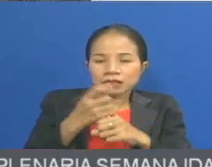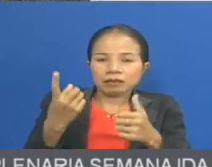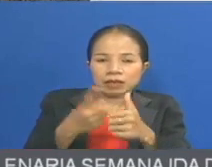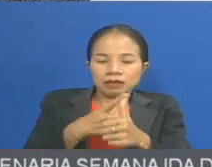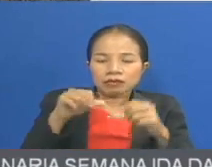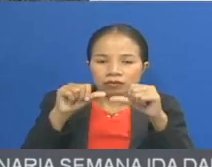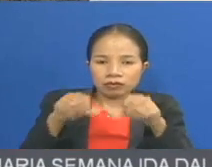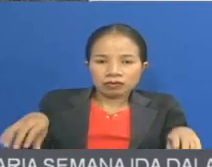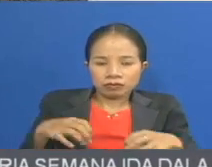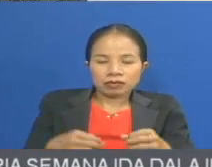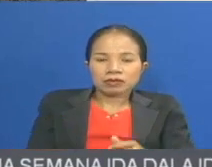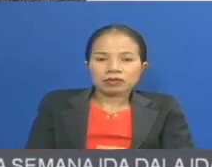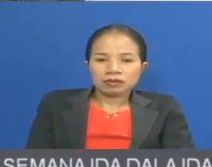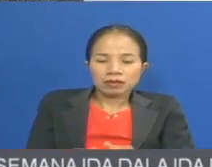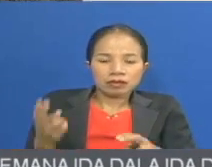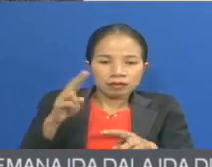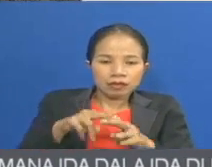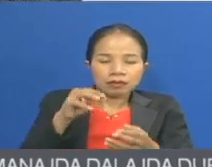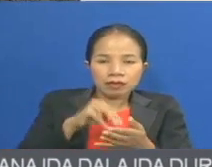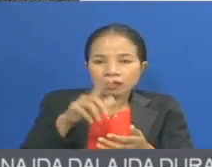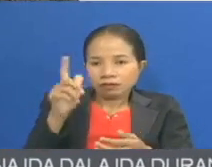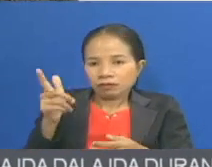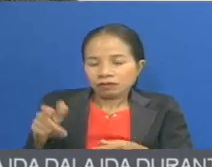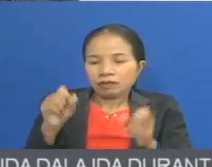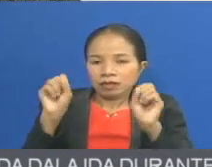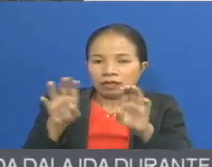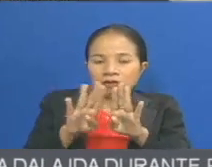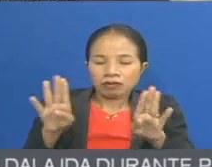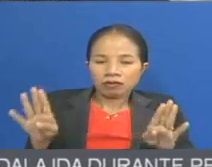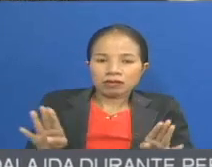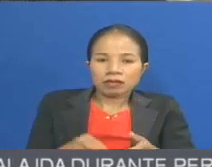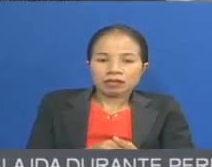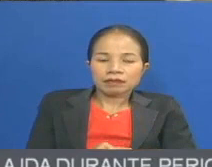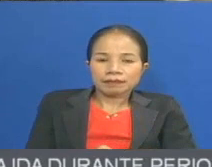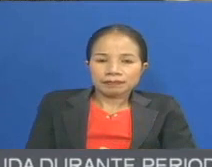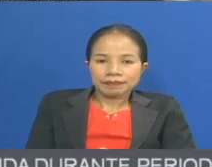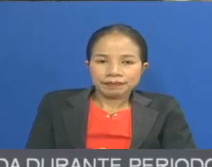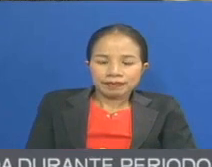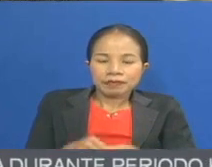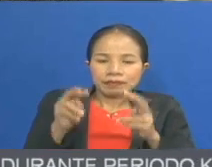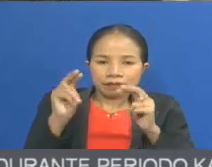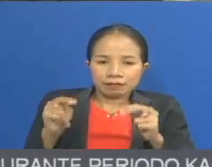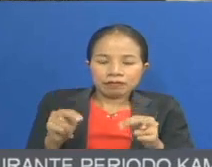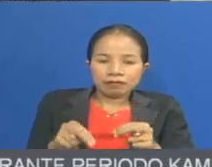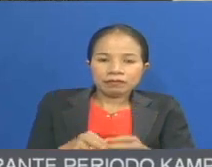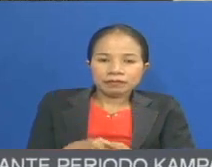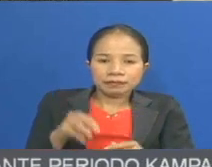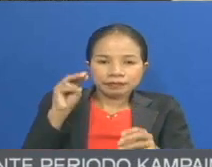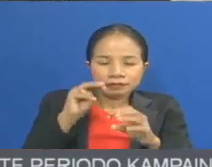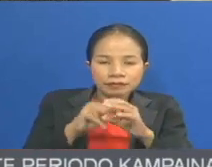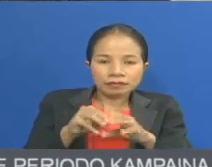continua esforço, pode ser investimento para milhão rua nulo, lo que rota bionera ba necessidade e a mercado